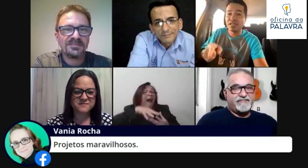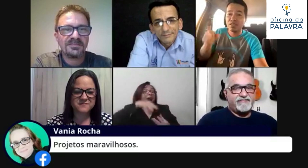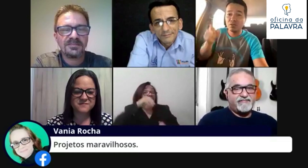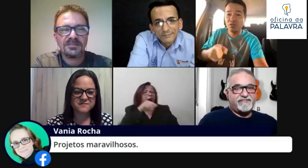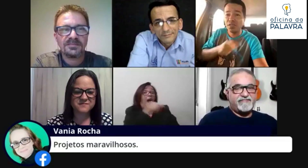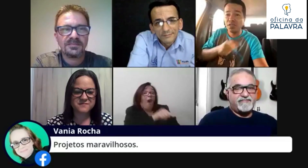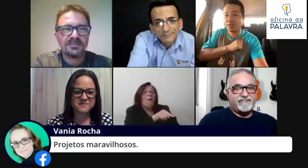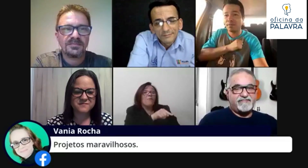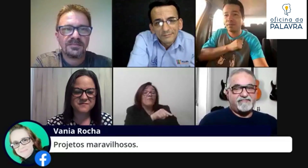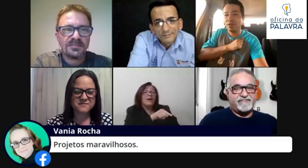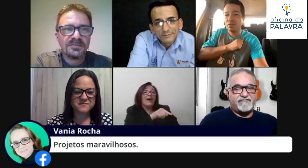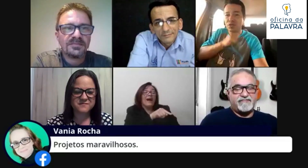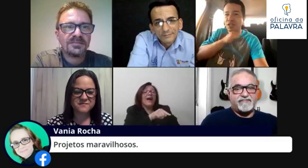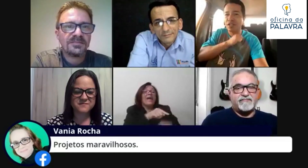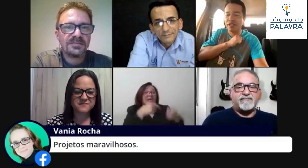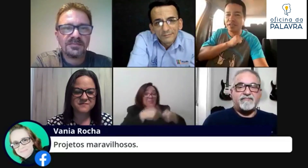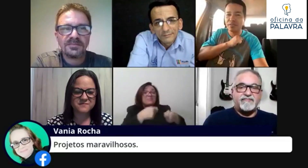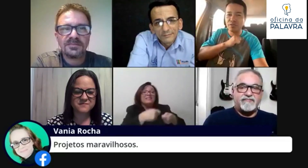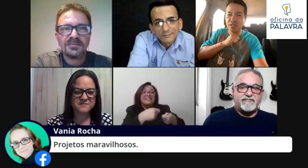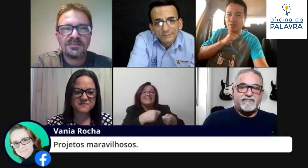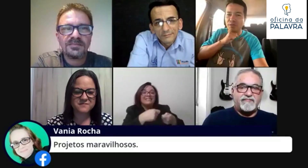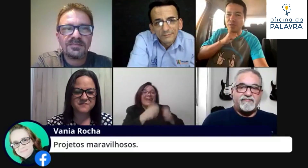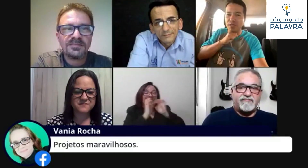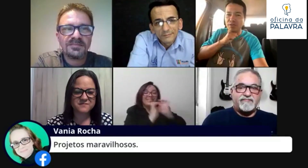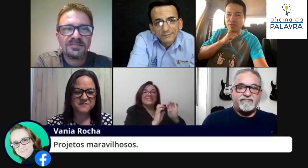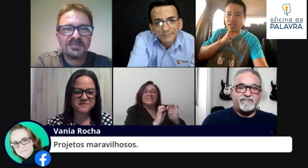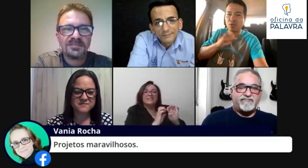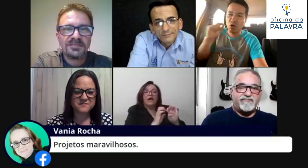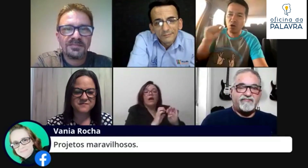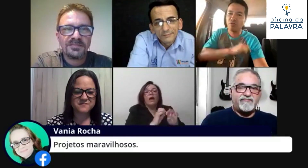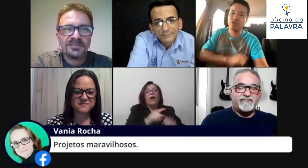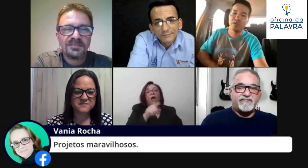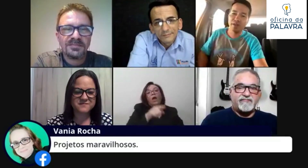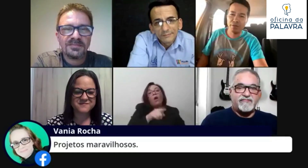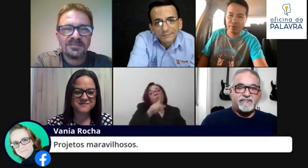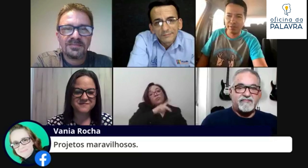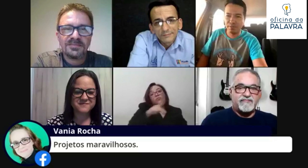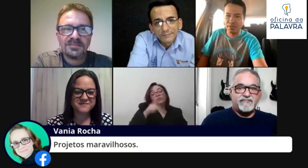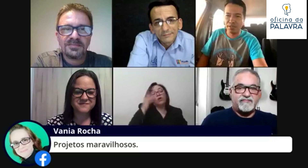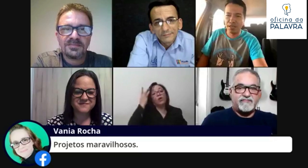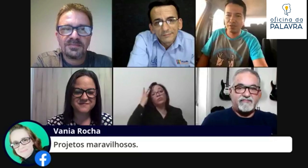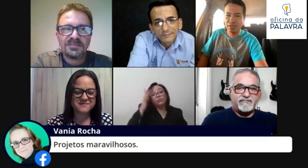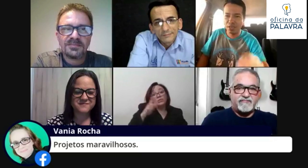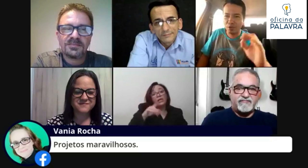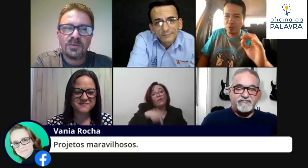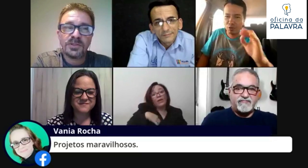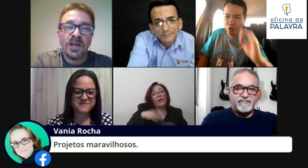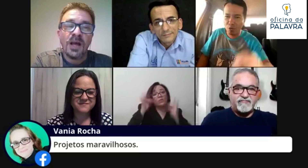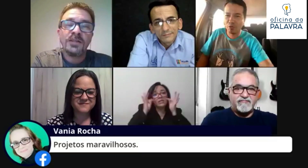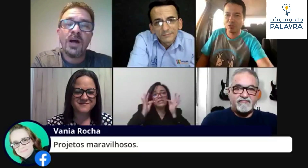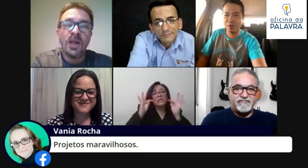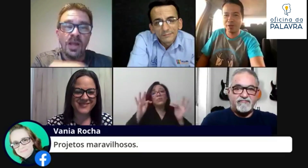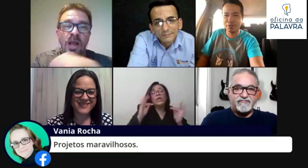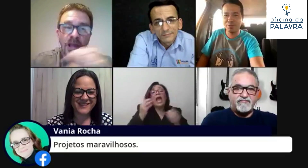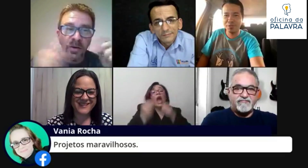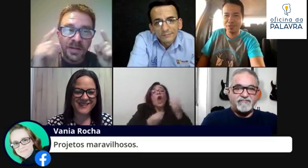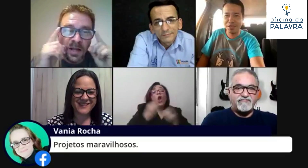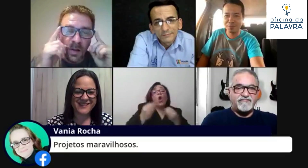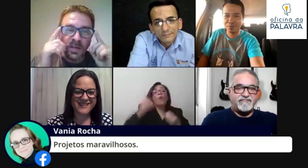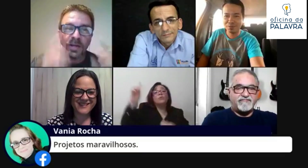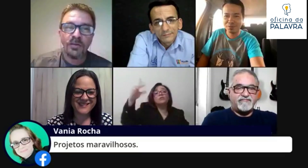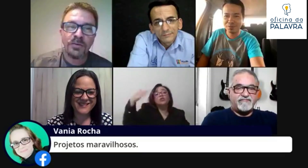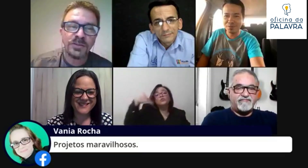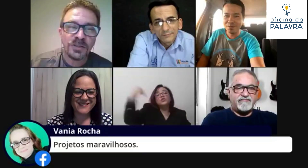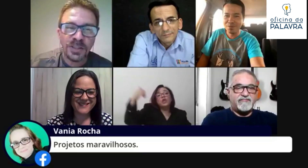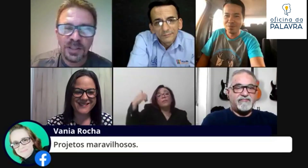não está sendo vista. Não sei, Leclerc, se você me permite falar como eu fui chamado para esse ministério. Você quer ouvir como eu fui chamado para esse